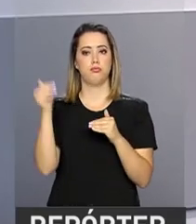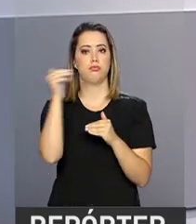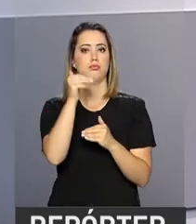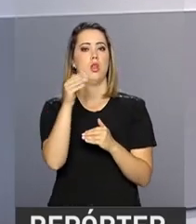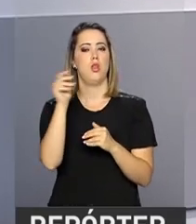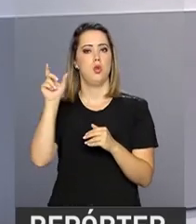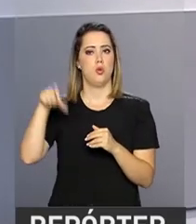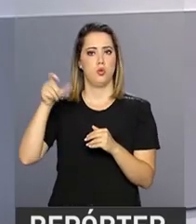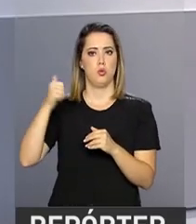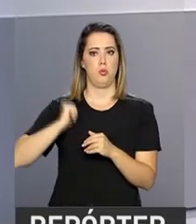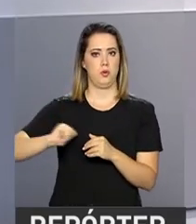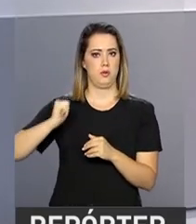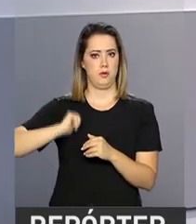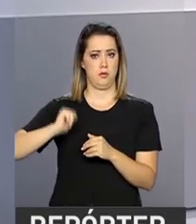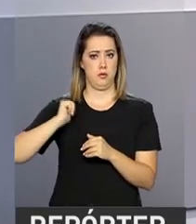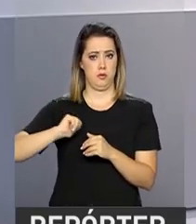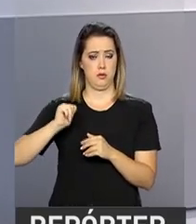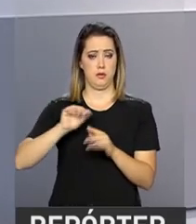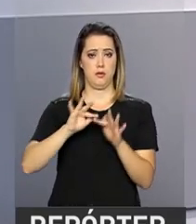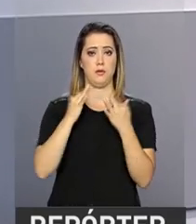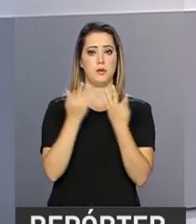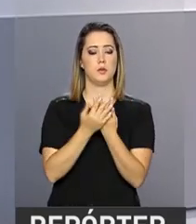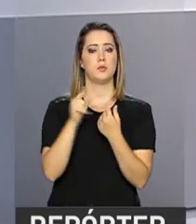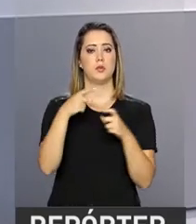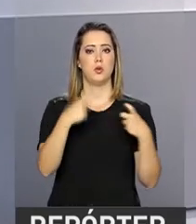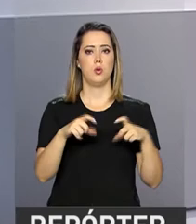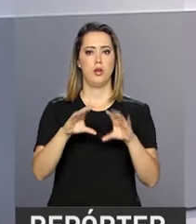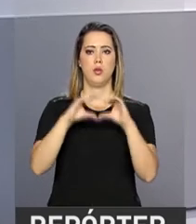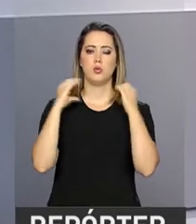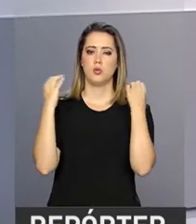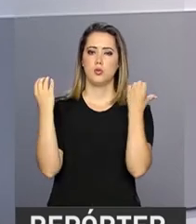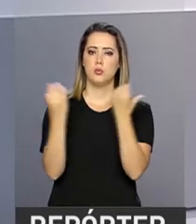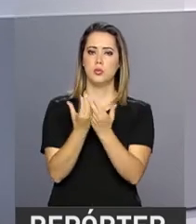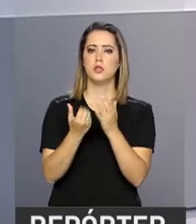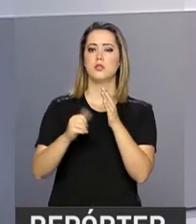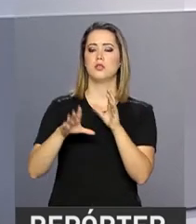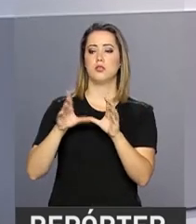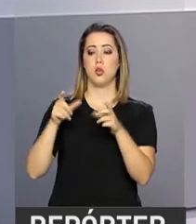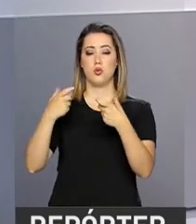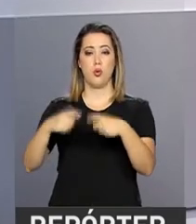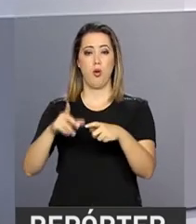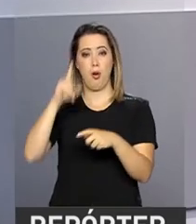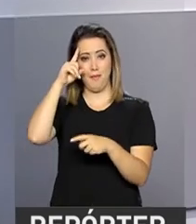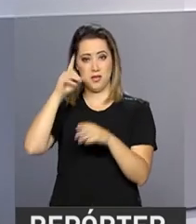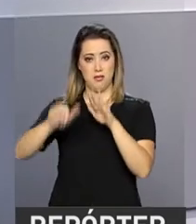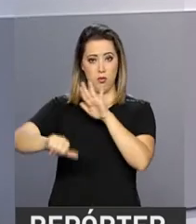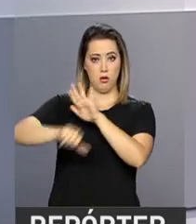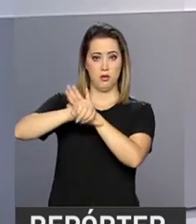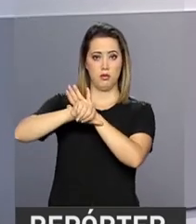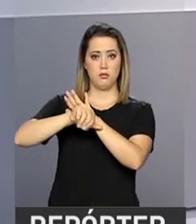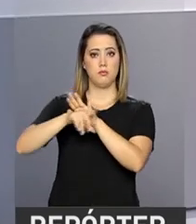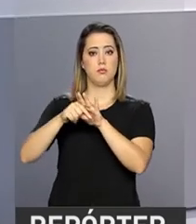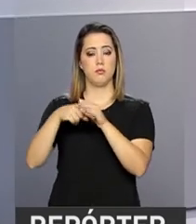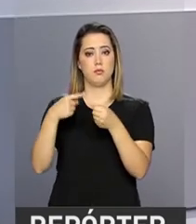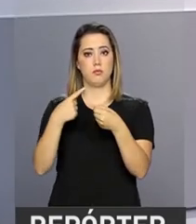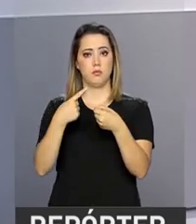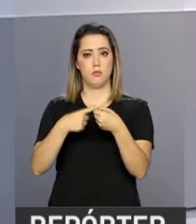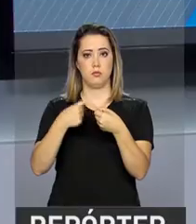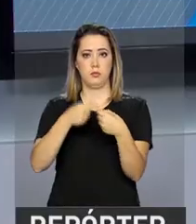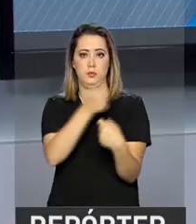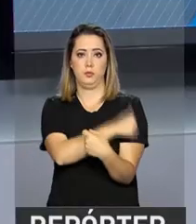atender especialmente quem vive em áreas dominadas pelo crime organizado na capital fluminense e na região